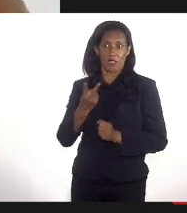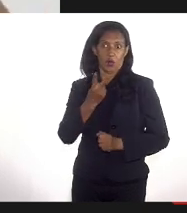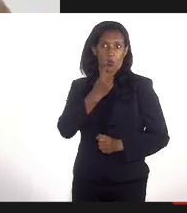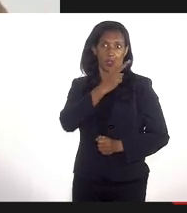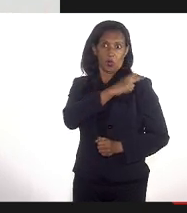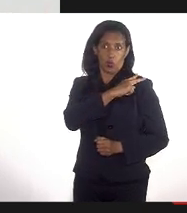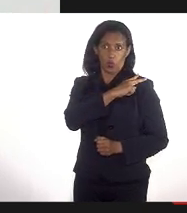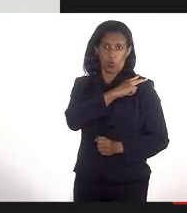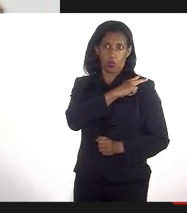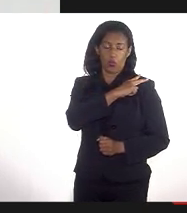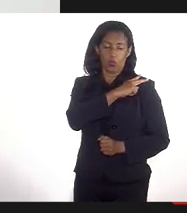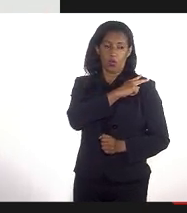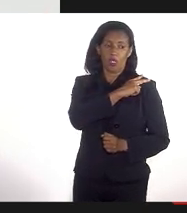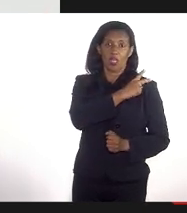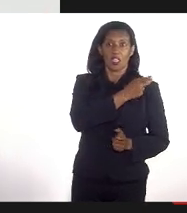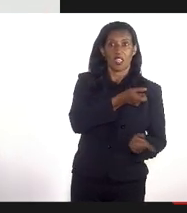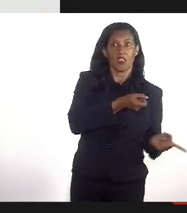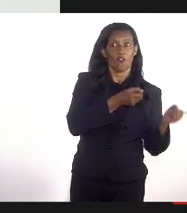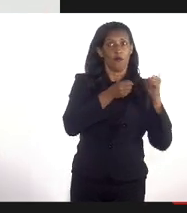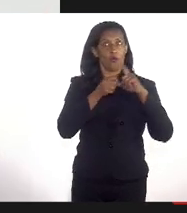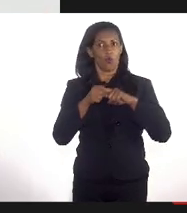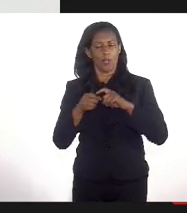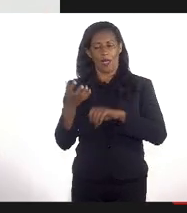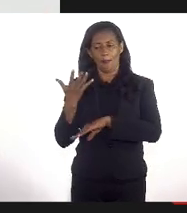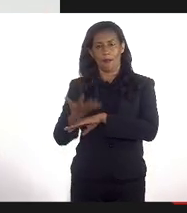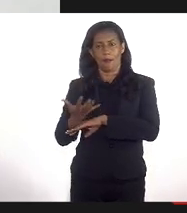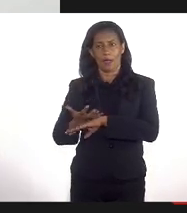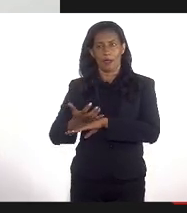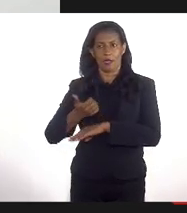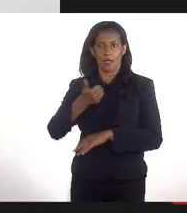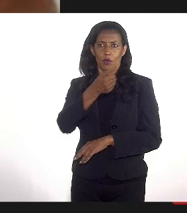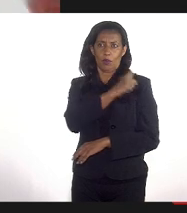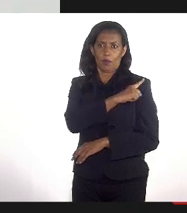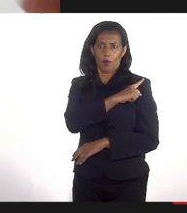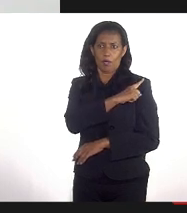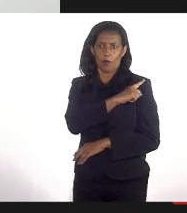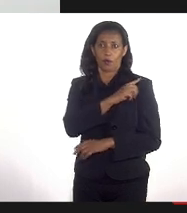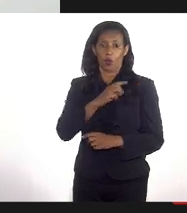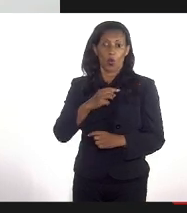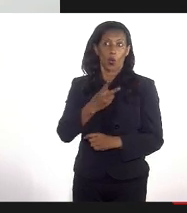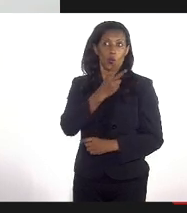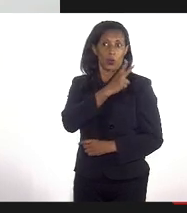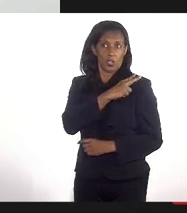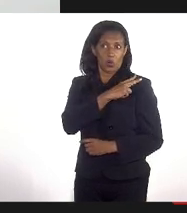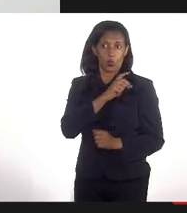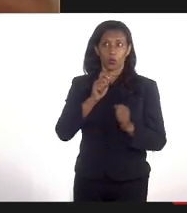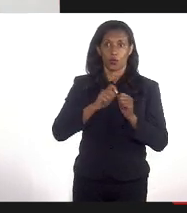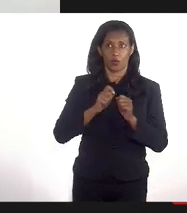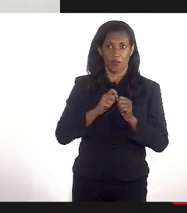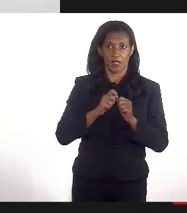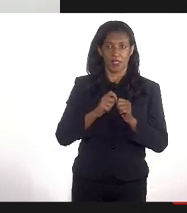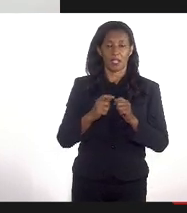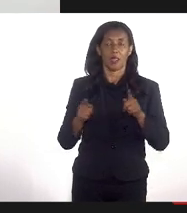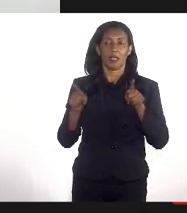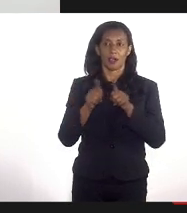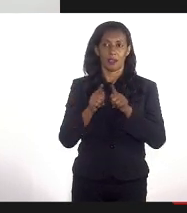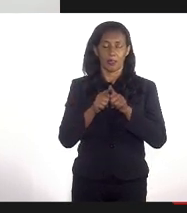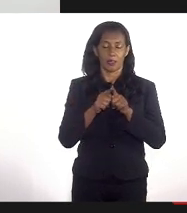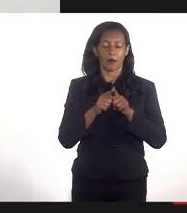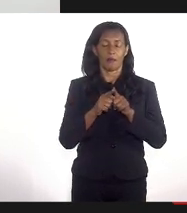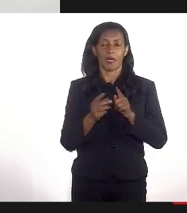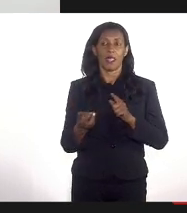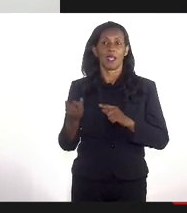e pagar a parte do primeiro. O aluno de segundo ano vai fazer o terceiro e pagar a parte do